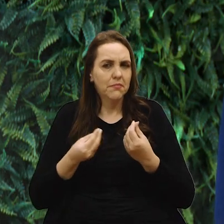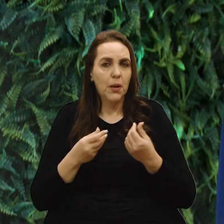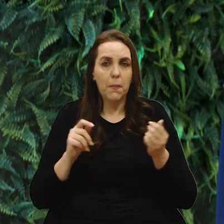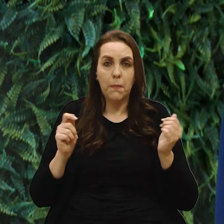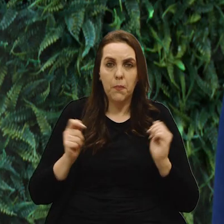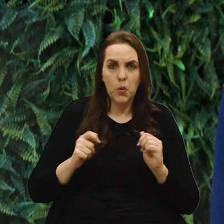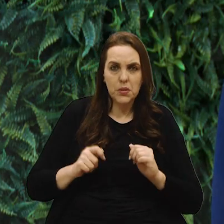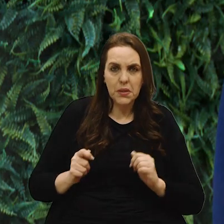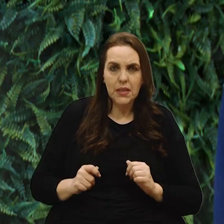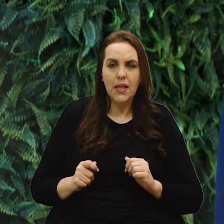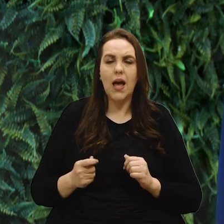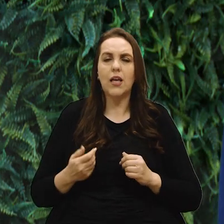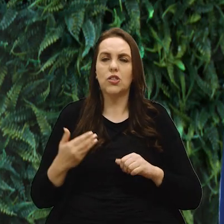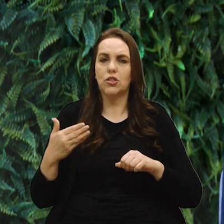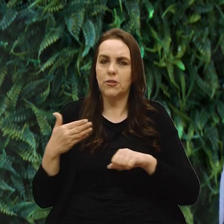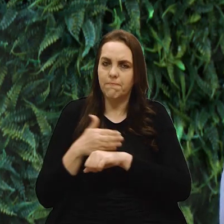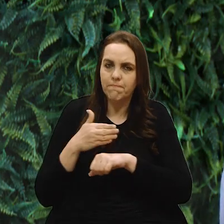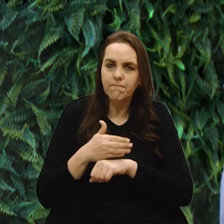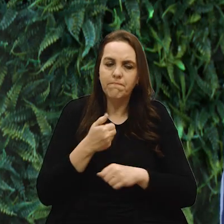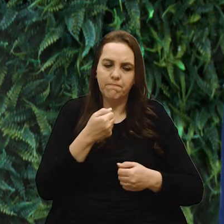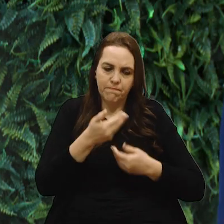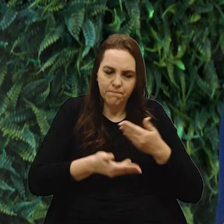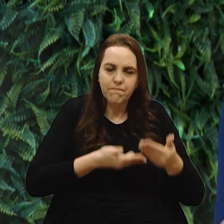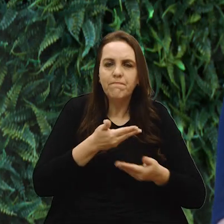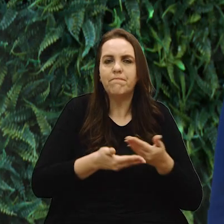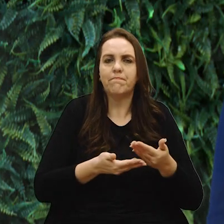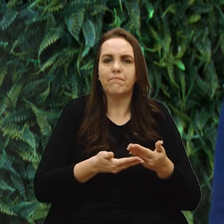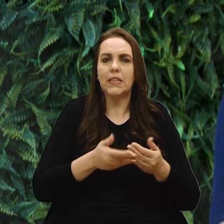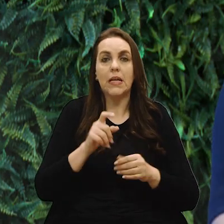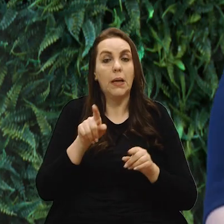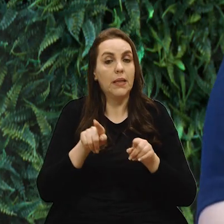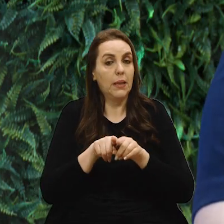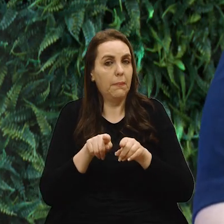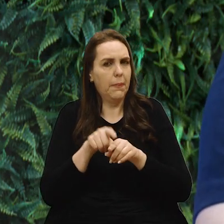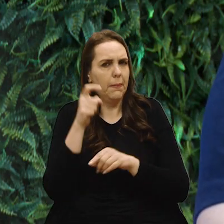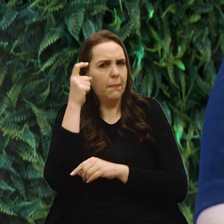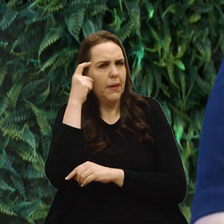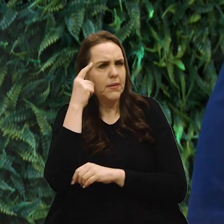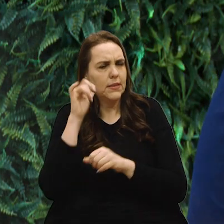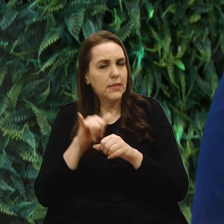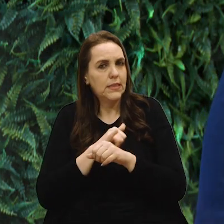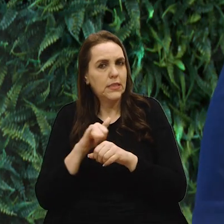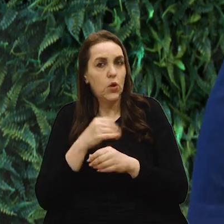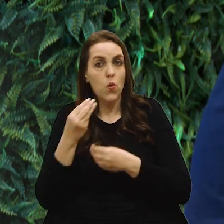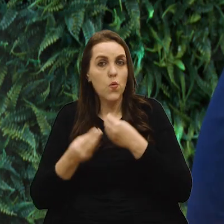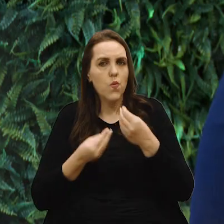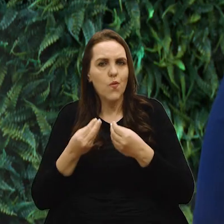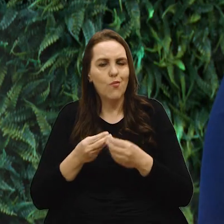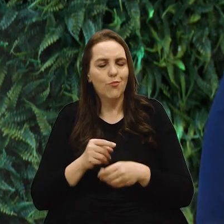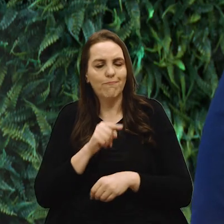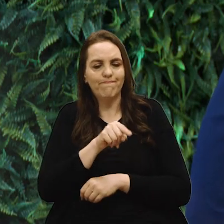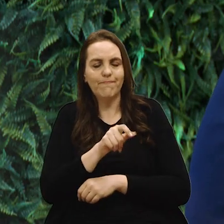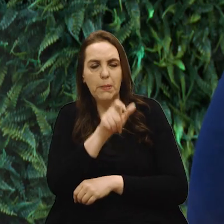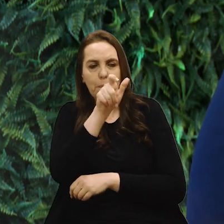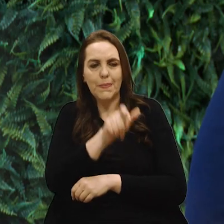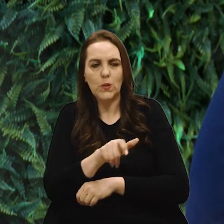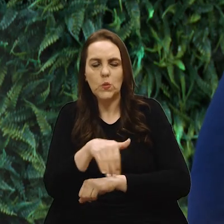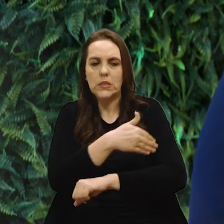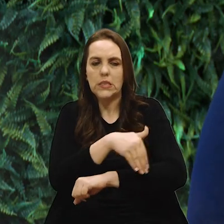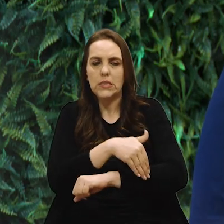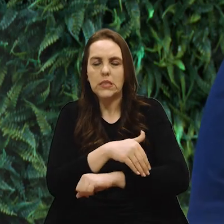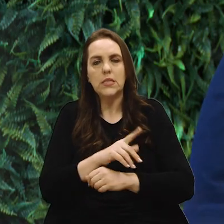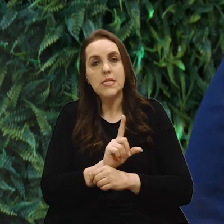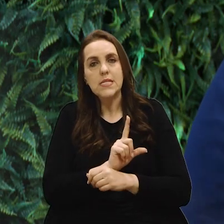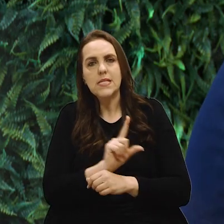assim nas possibilidades de intervenção, a gente vai também pensando como é que a gente pode fazer com que aquele